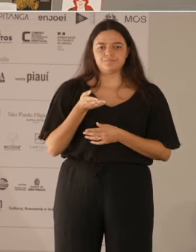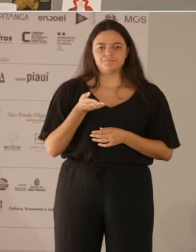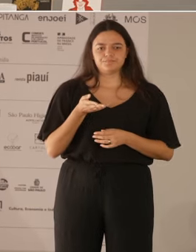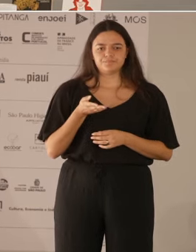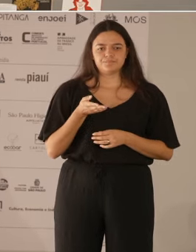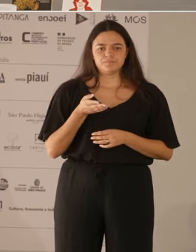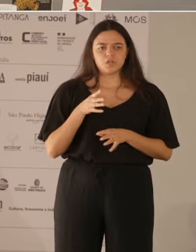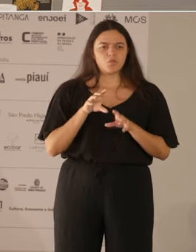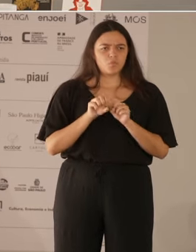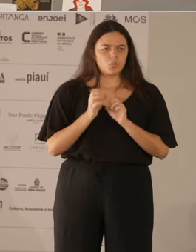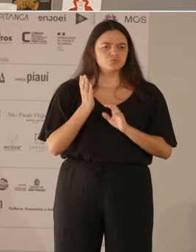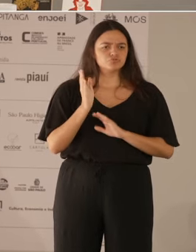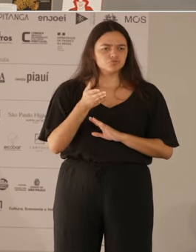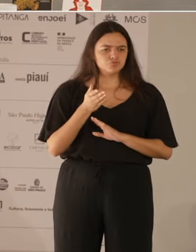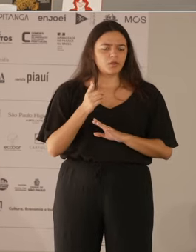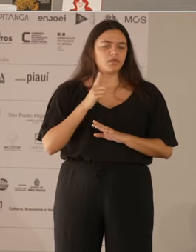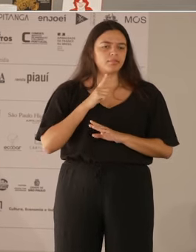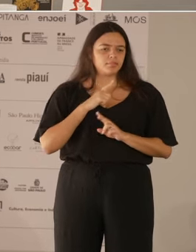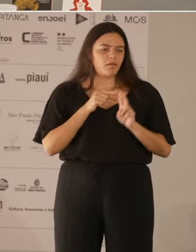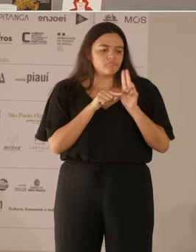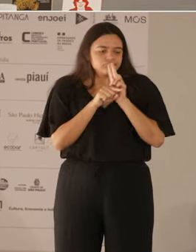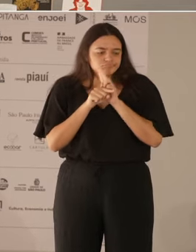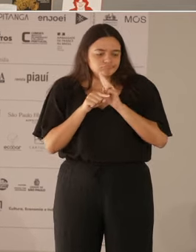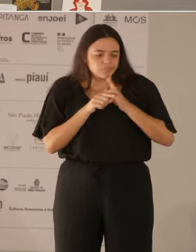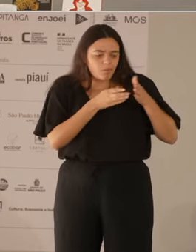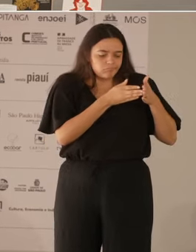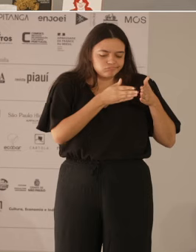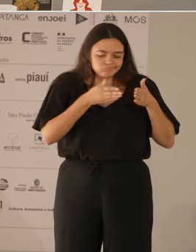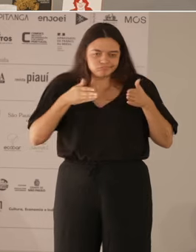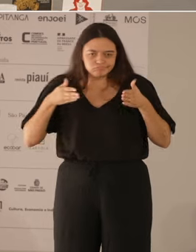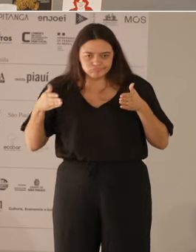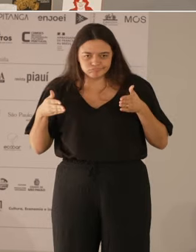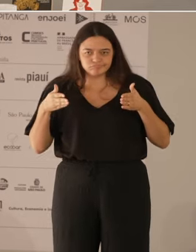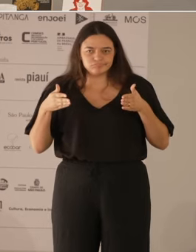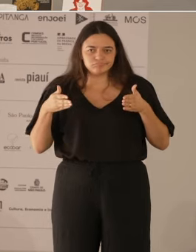formou, aí tem os guardiões da linha do tempo geológico, né, da